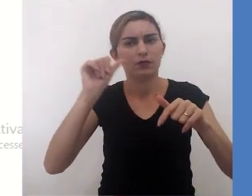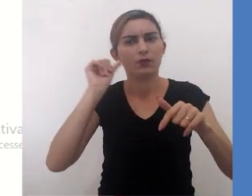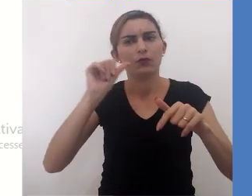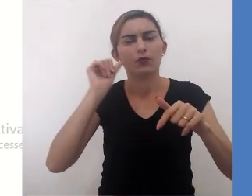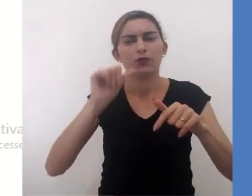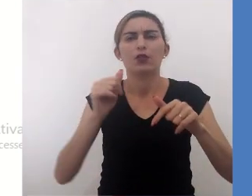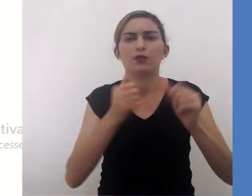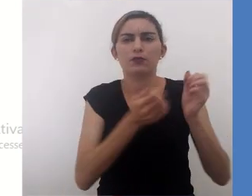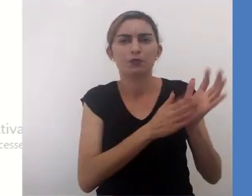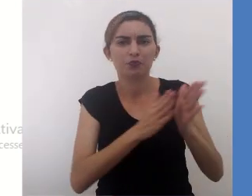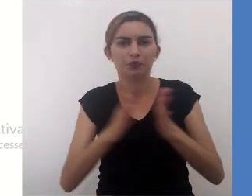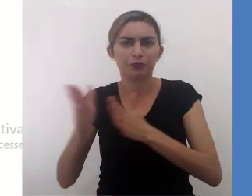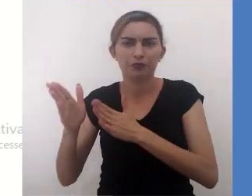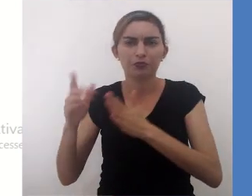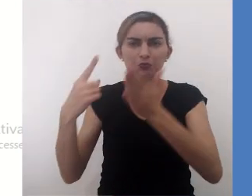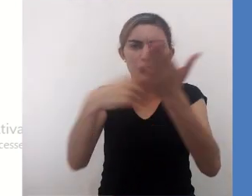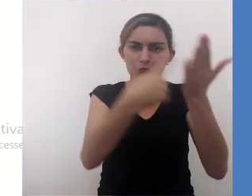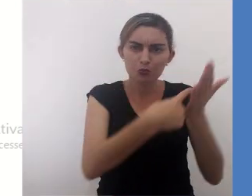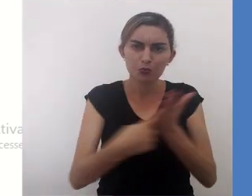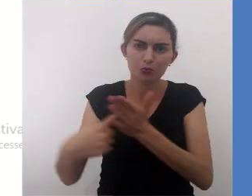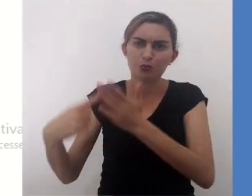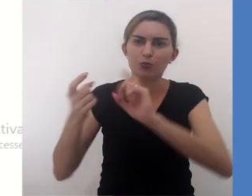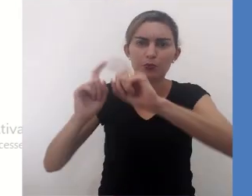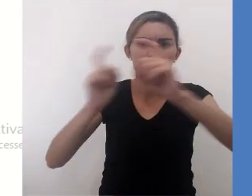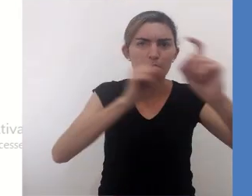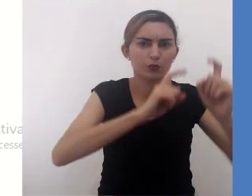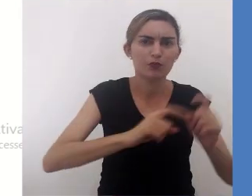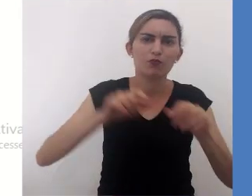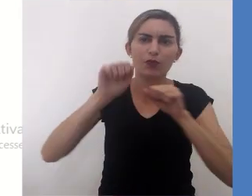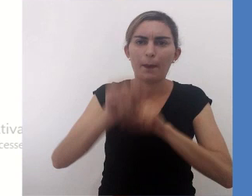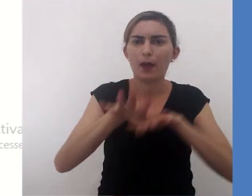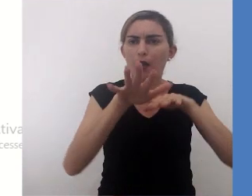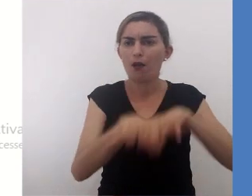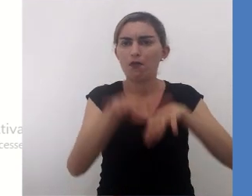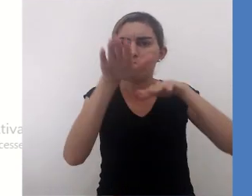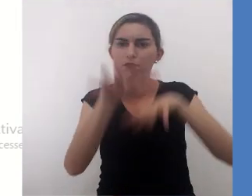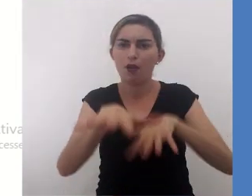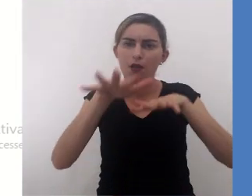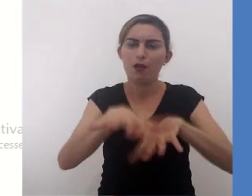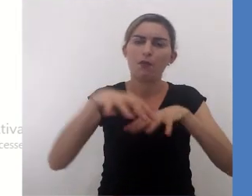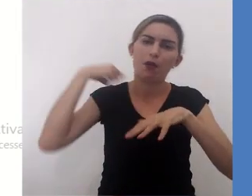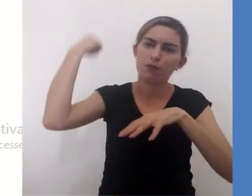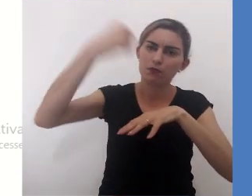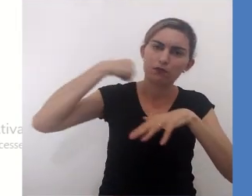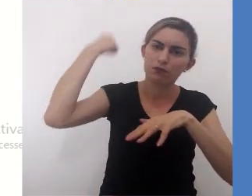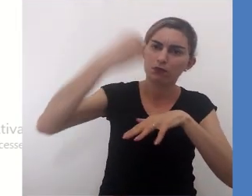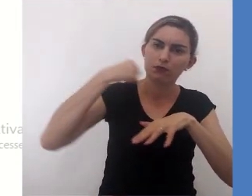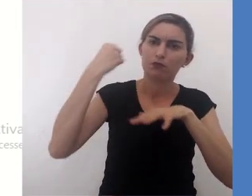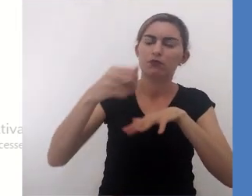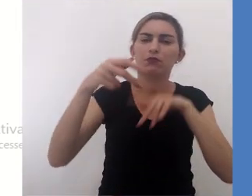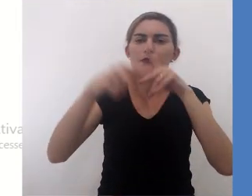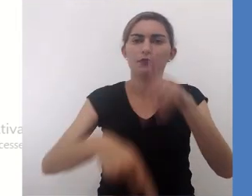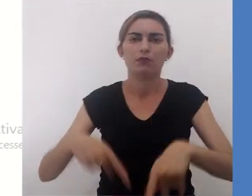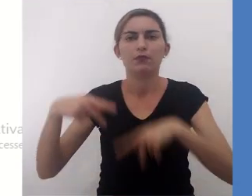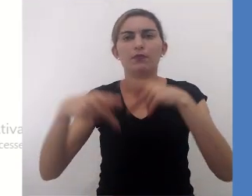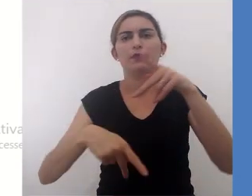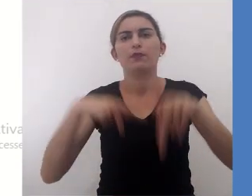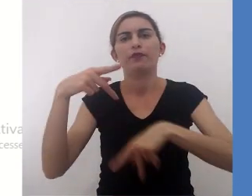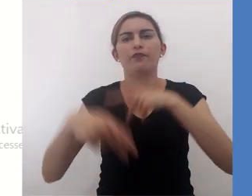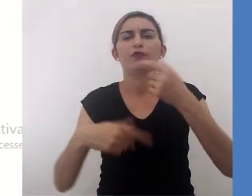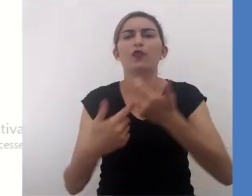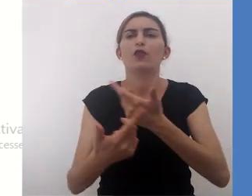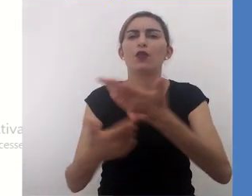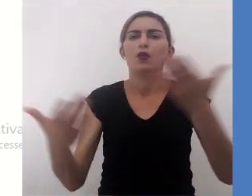organizaram, né? Organizaram o que? Marchas, petições, clubes populares, jornais,